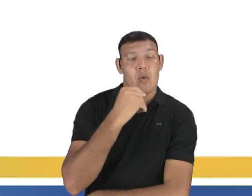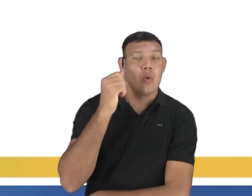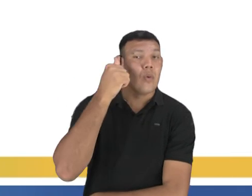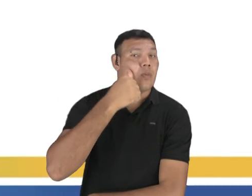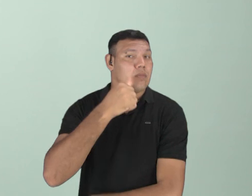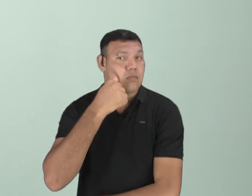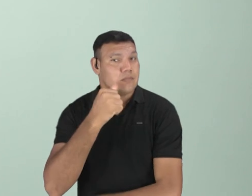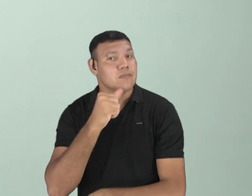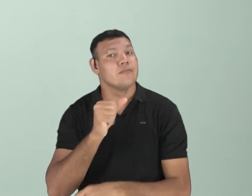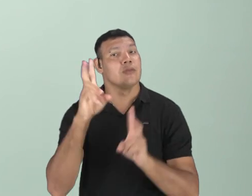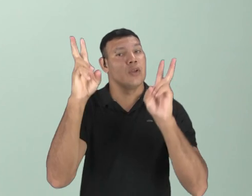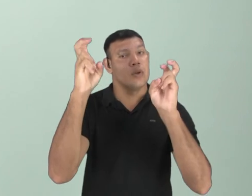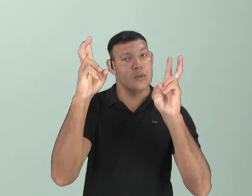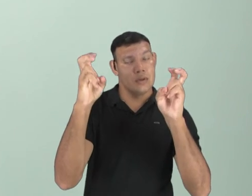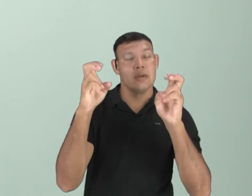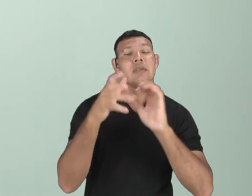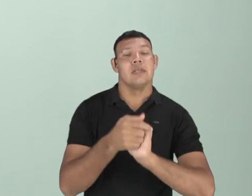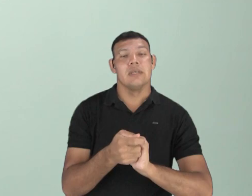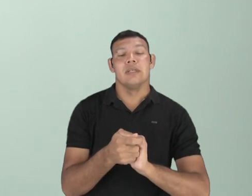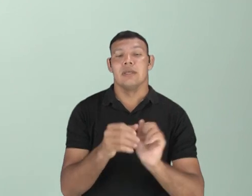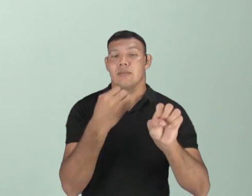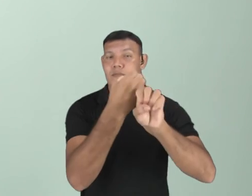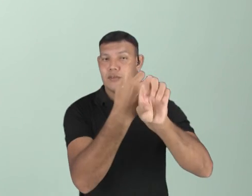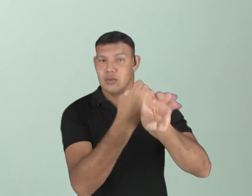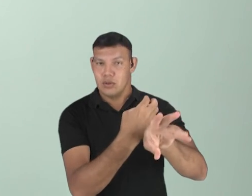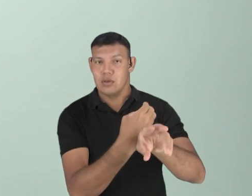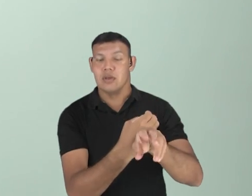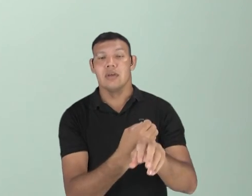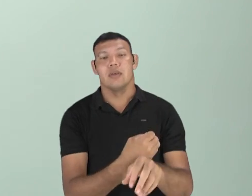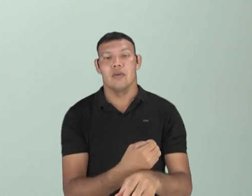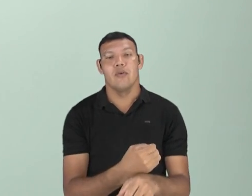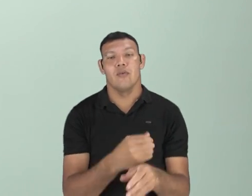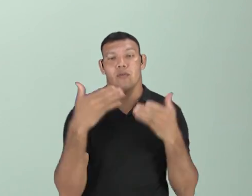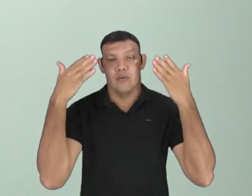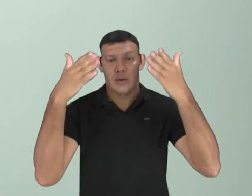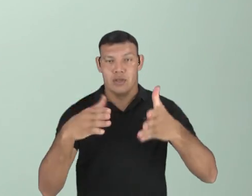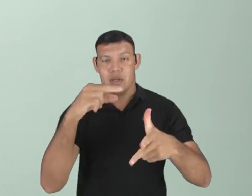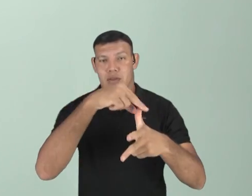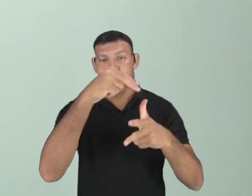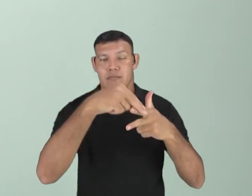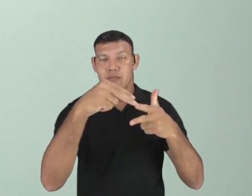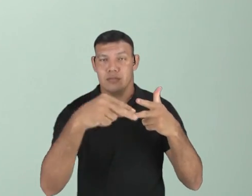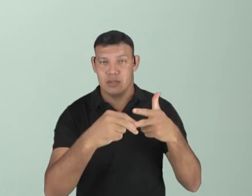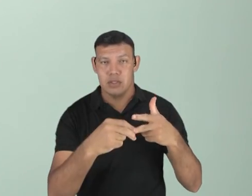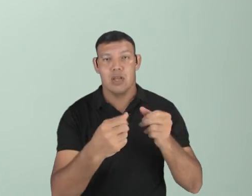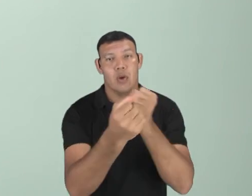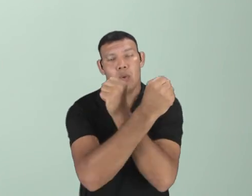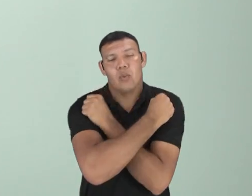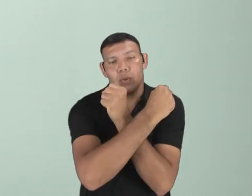desta videoaula direcionada ao Enem. Um forte abraço a todos vocês e